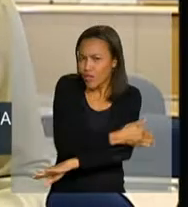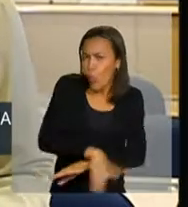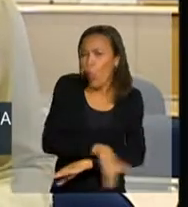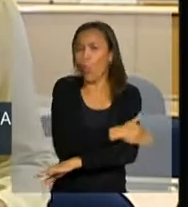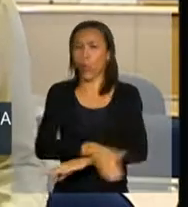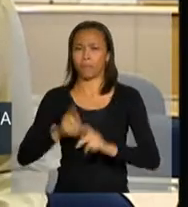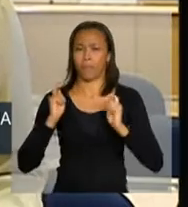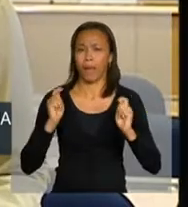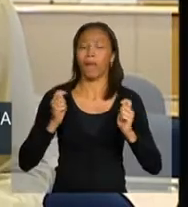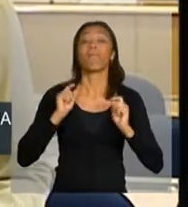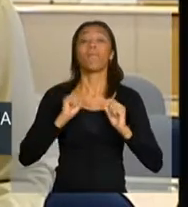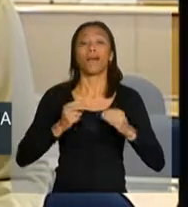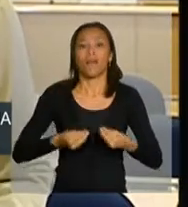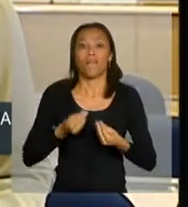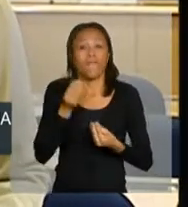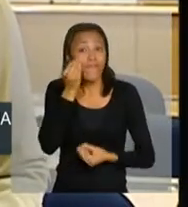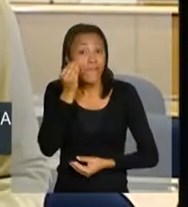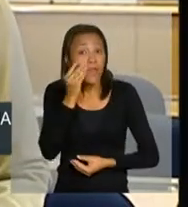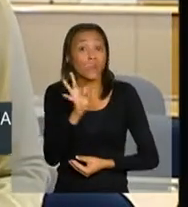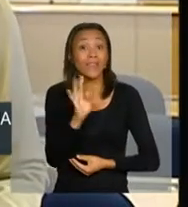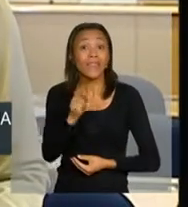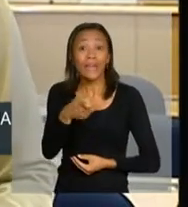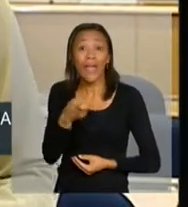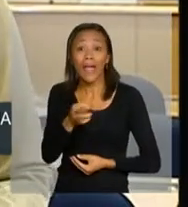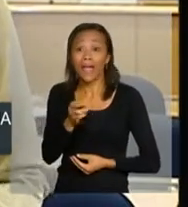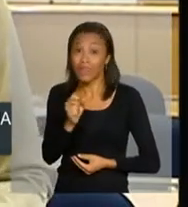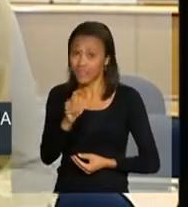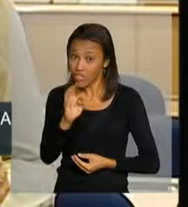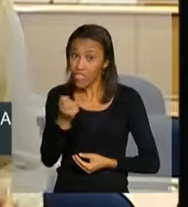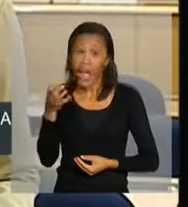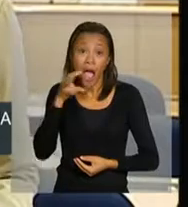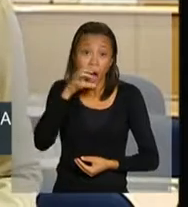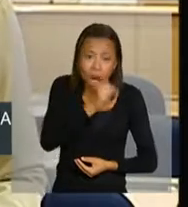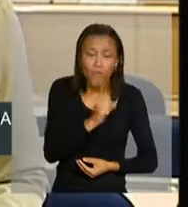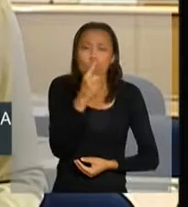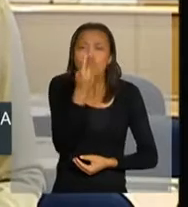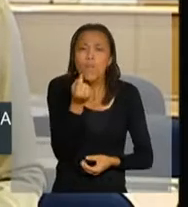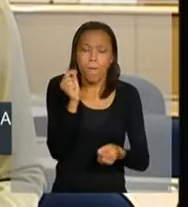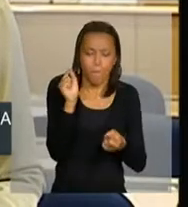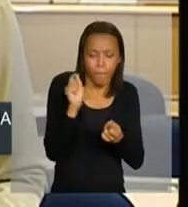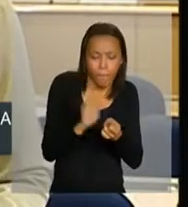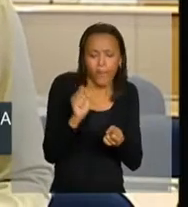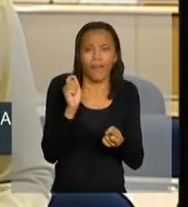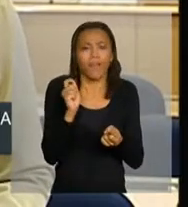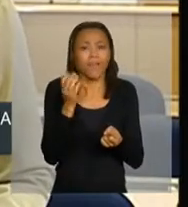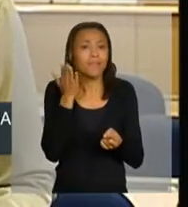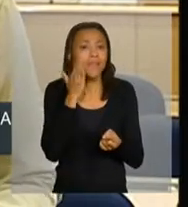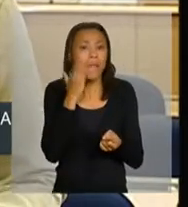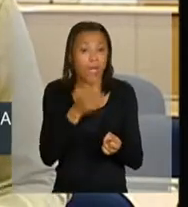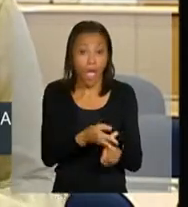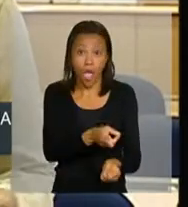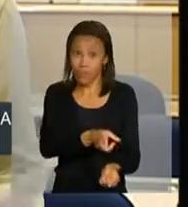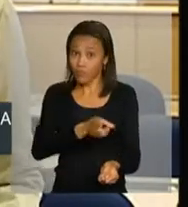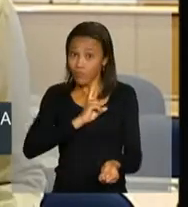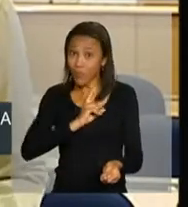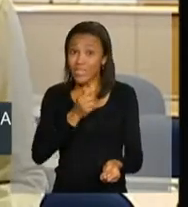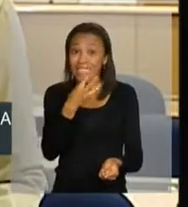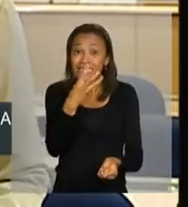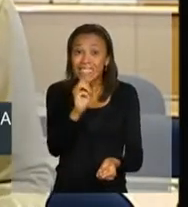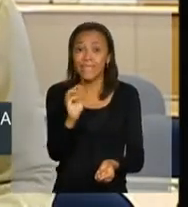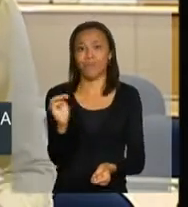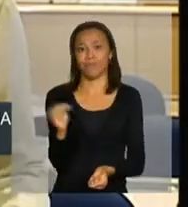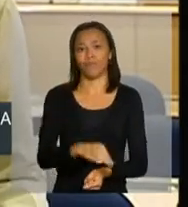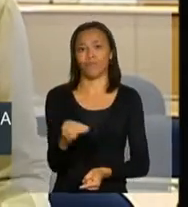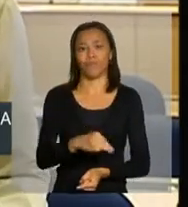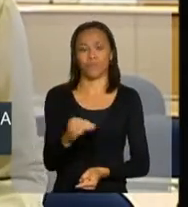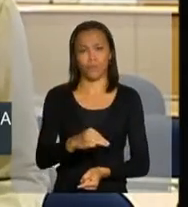ruas para oferecer o teste rápido ou seja com apenas uma gotinha de sangue O resultado sai em 30